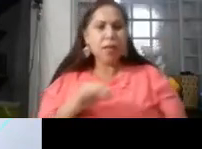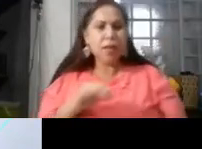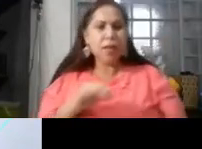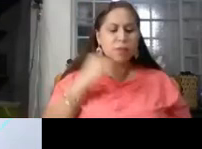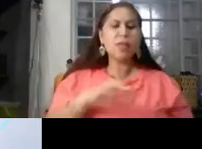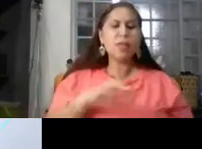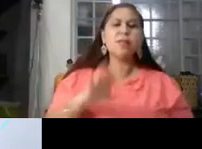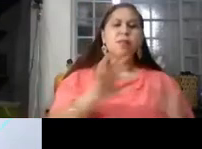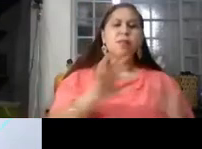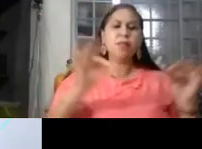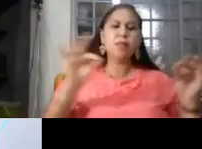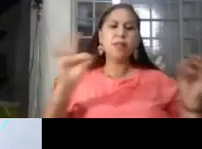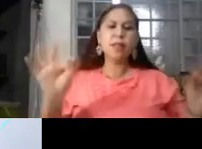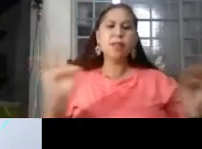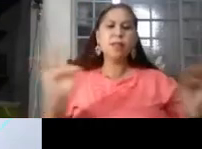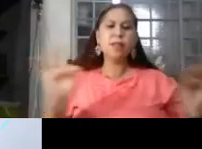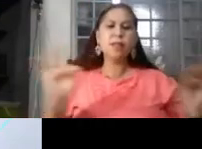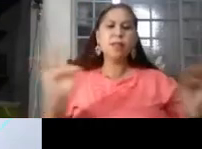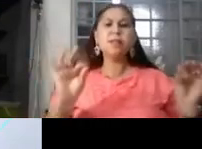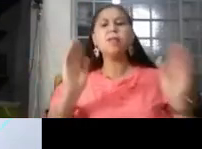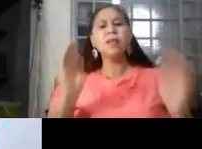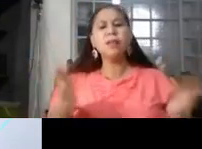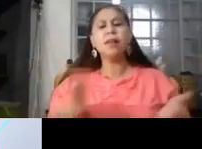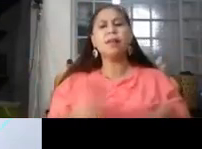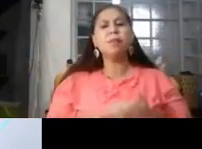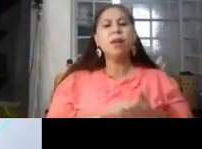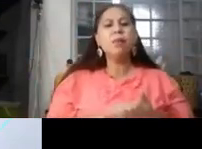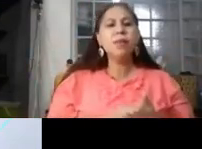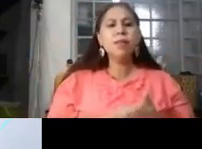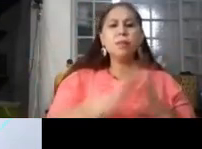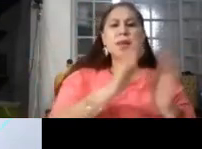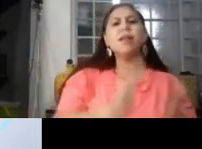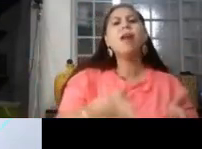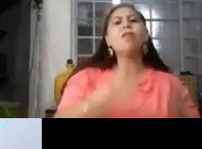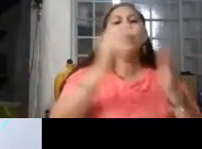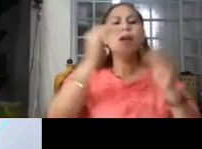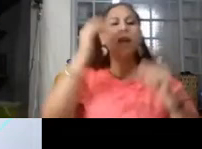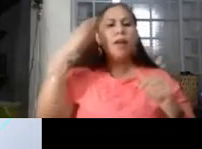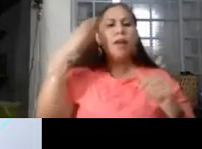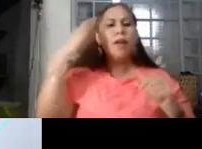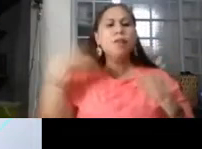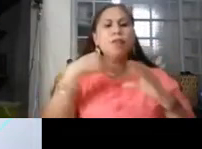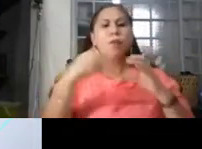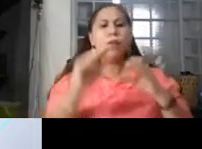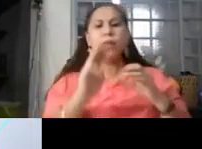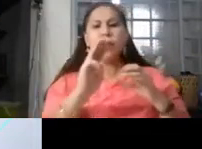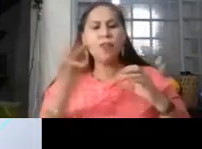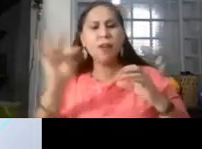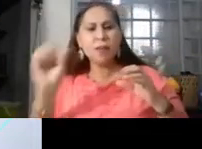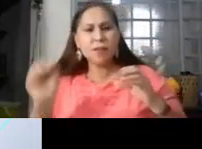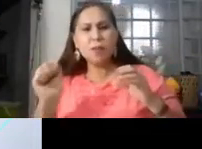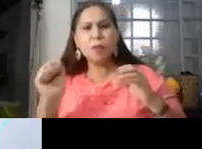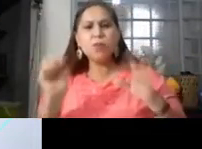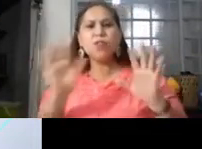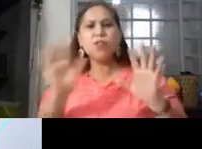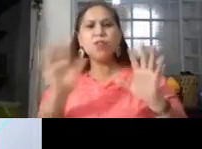a gente pode usar essa ordem direta e essa ordem indireta. Por exemplo, Marinalva enviou o link da frequência.